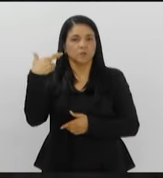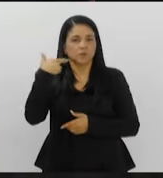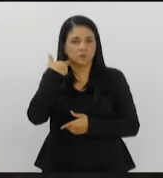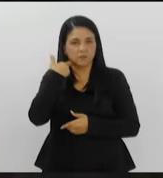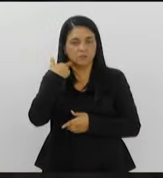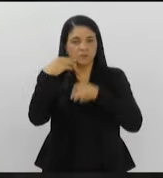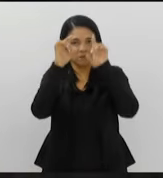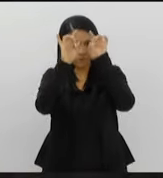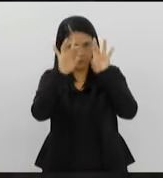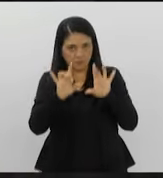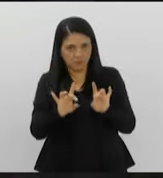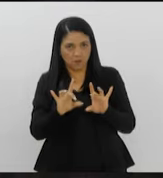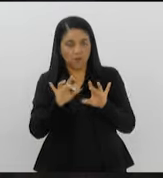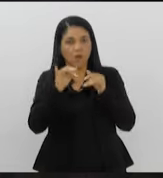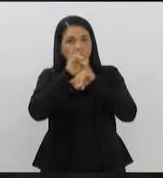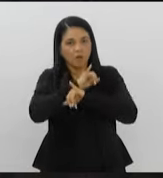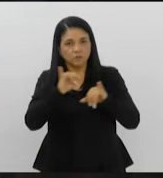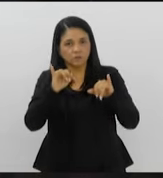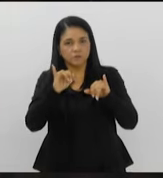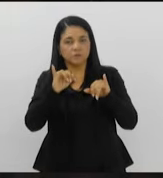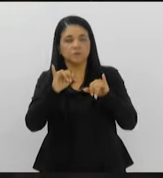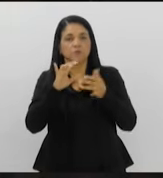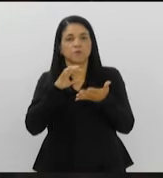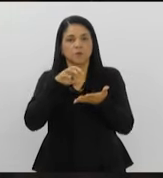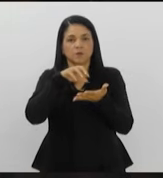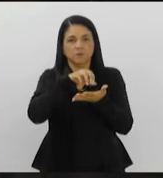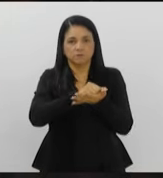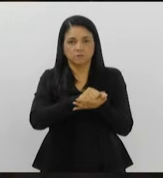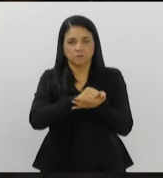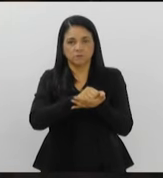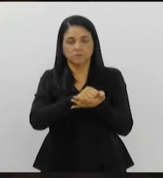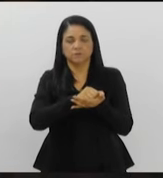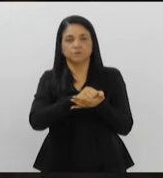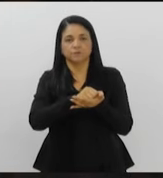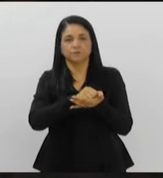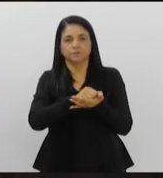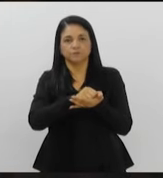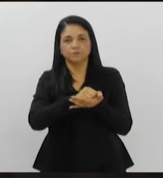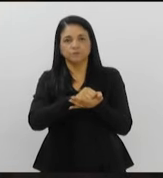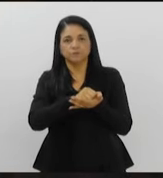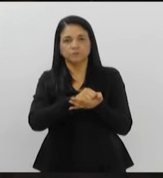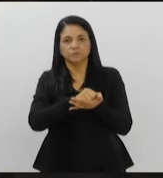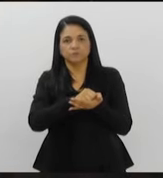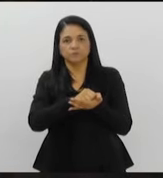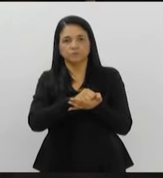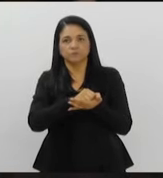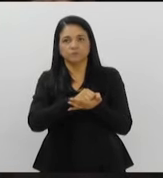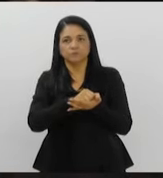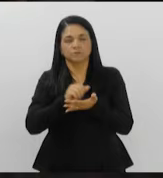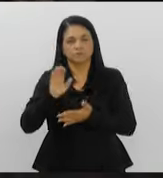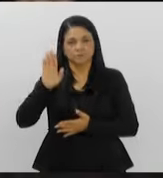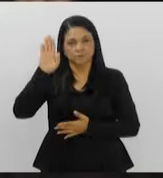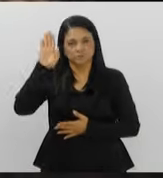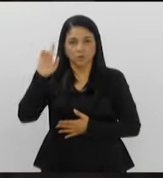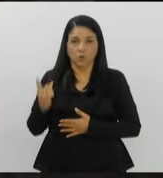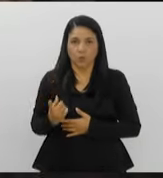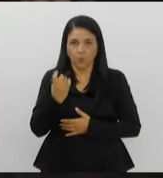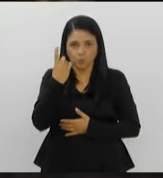especial. Anuncio o registro da seguinte candidatura